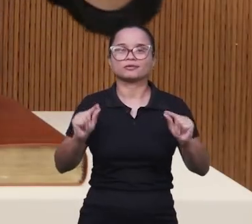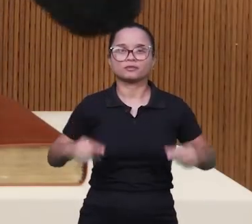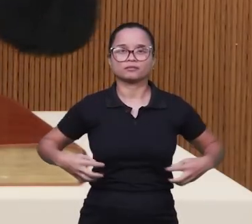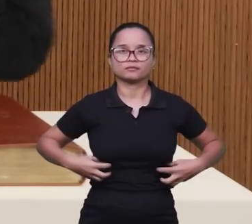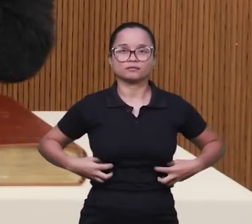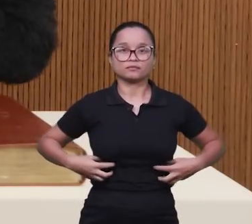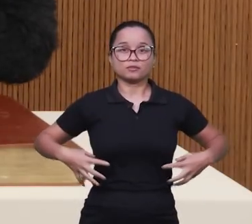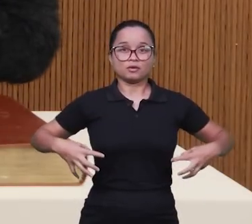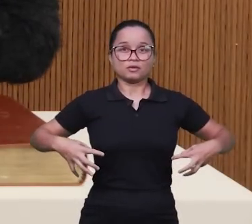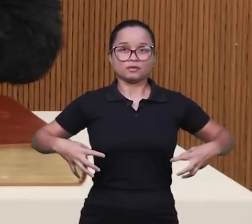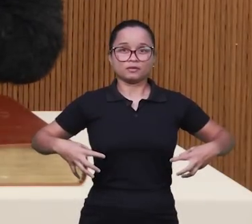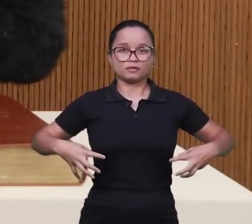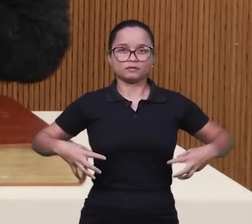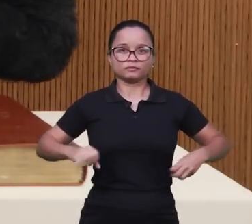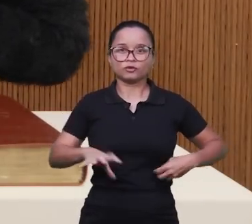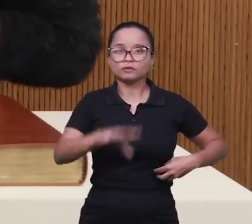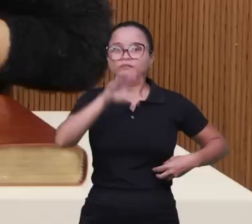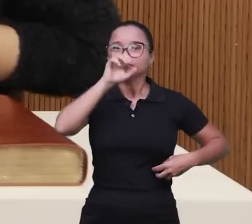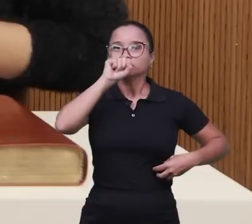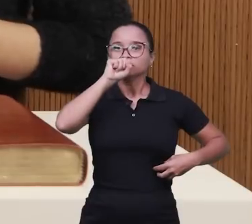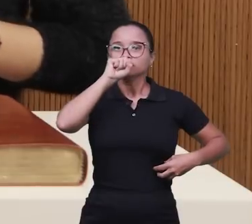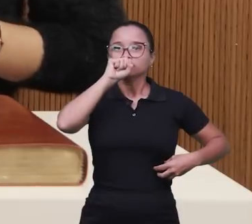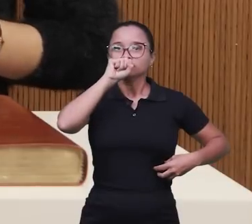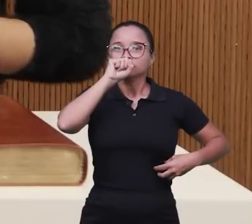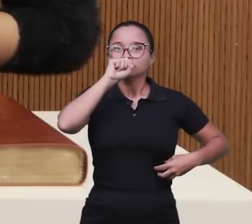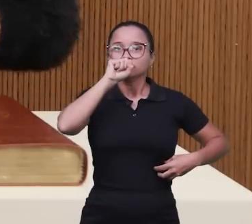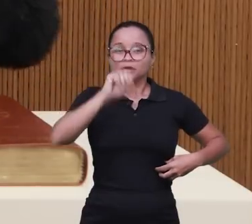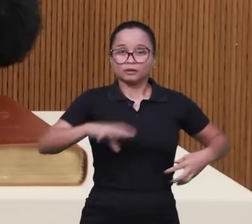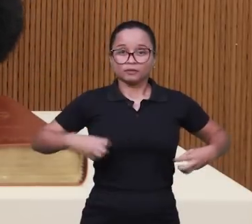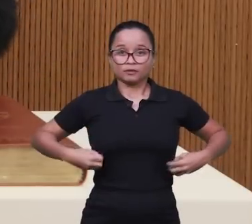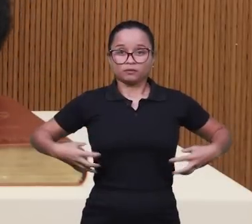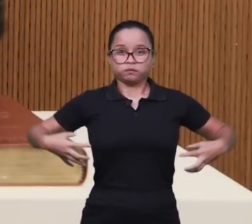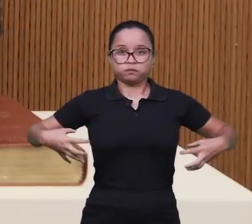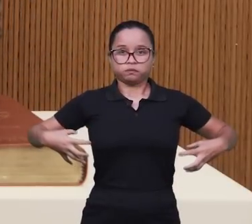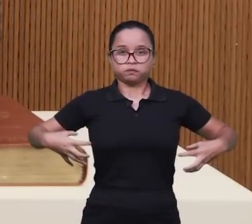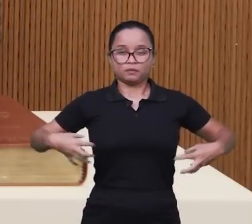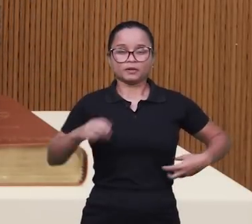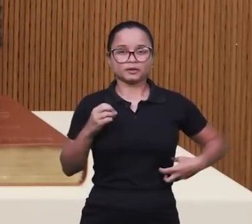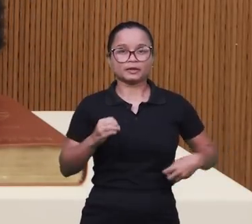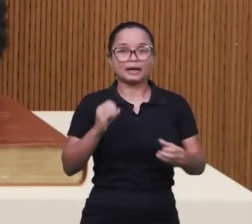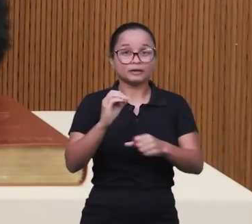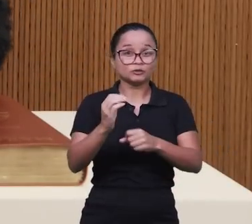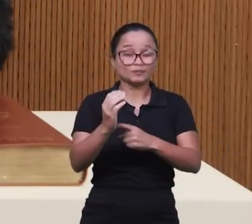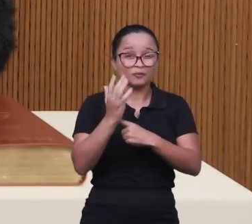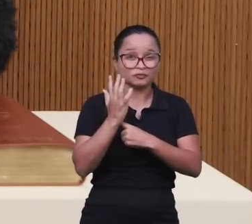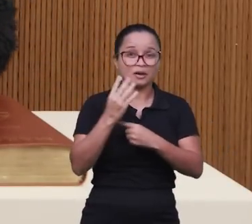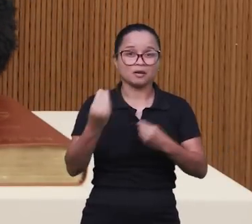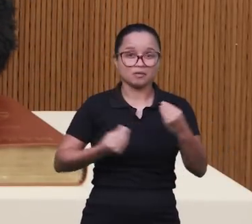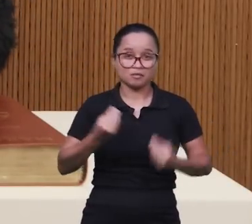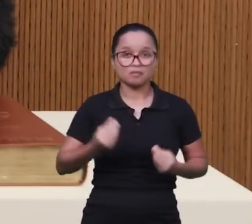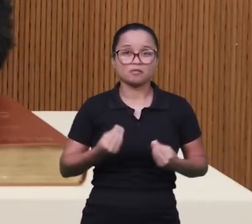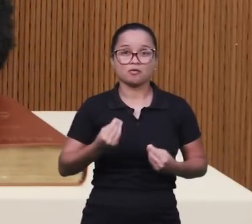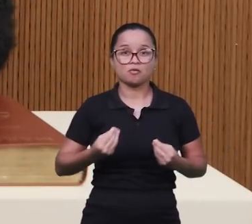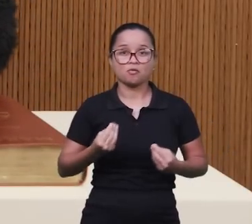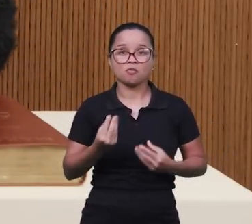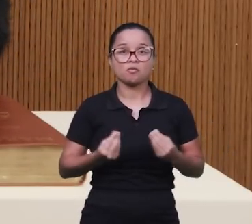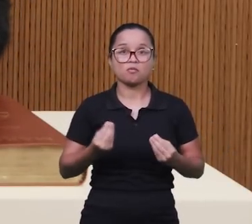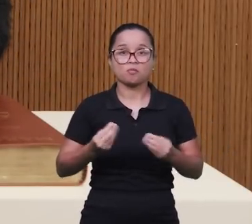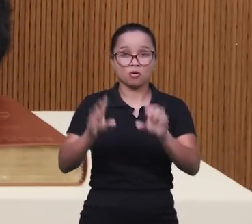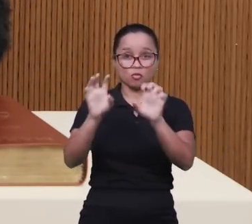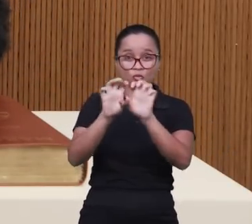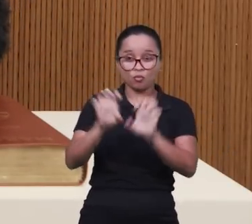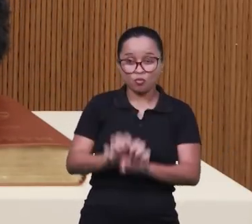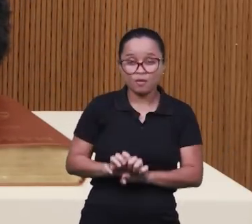abrir quando inspiramos, eles vão nos ajudar a manter essa